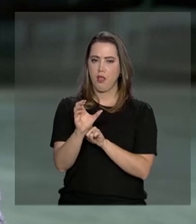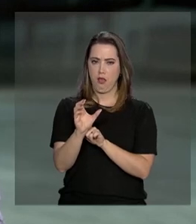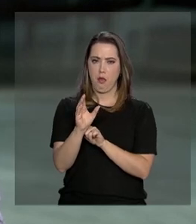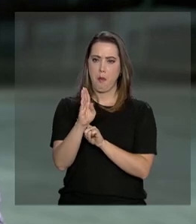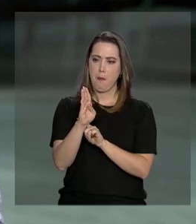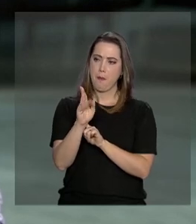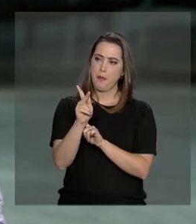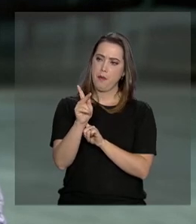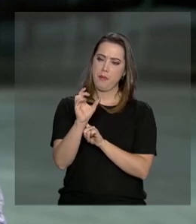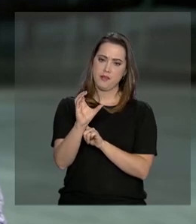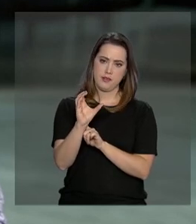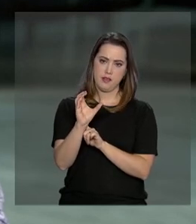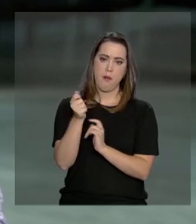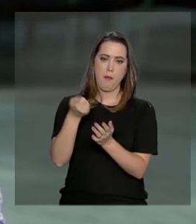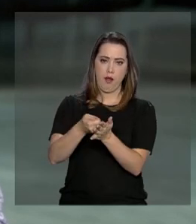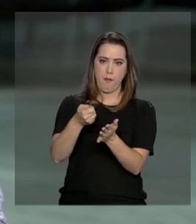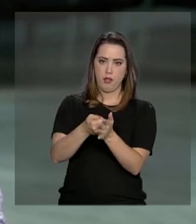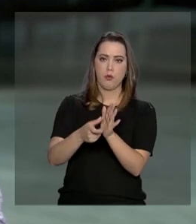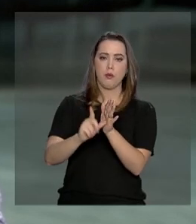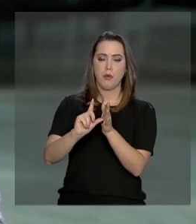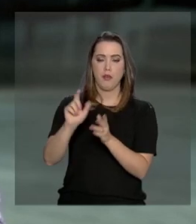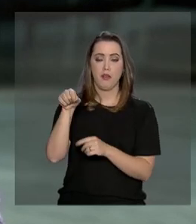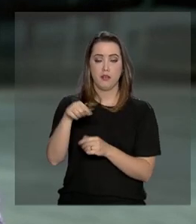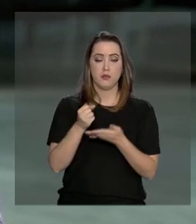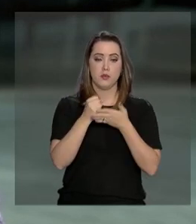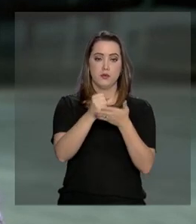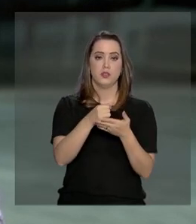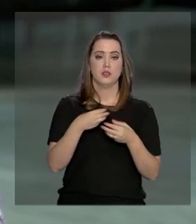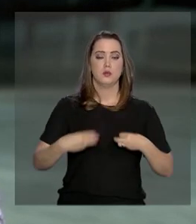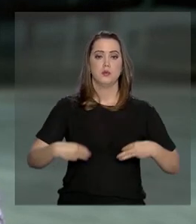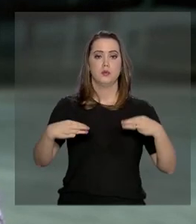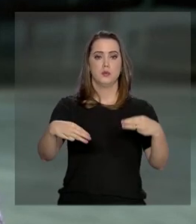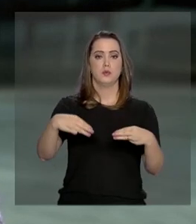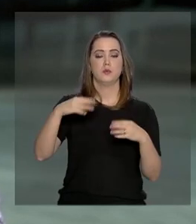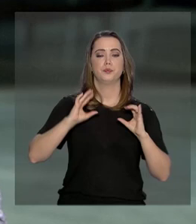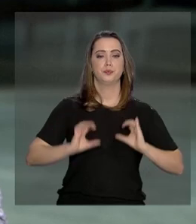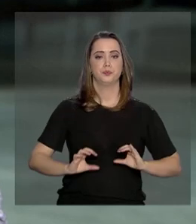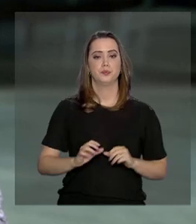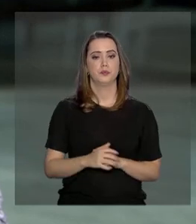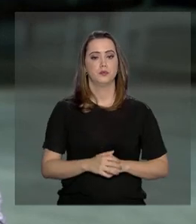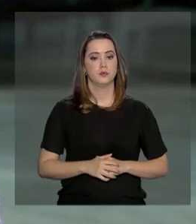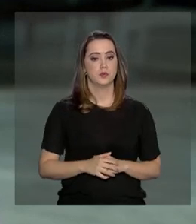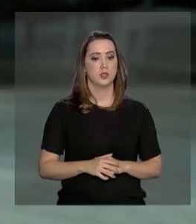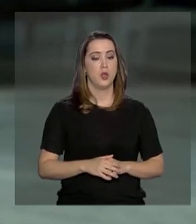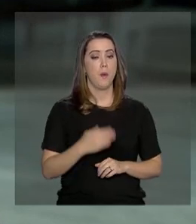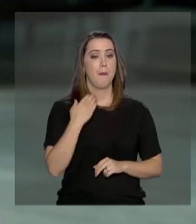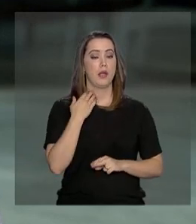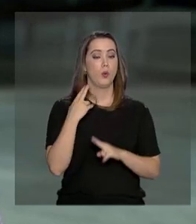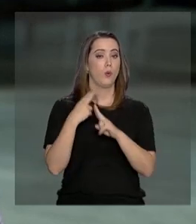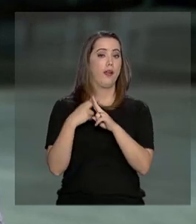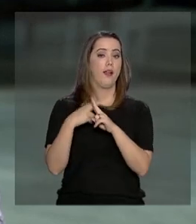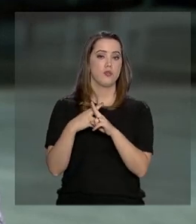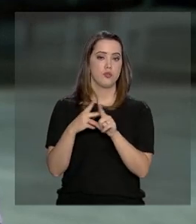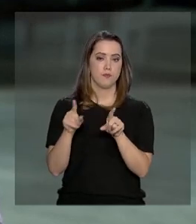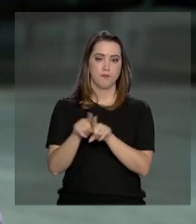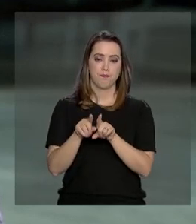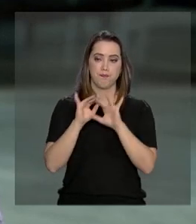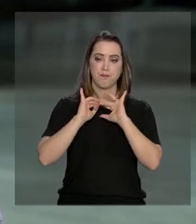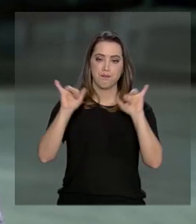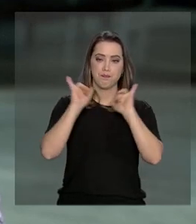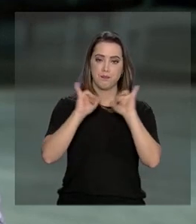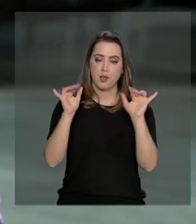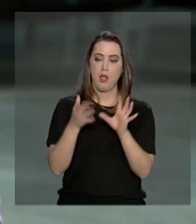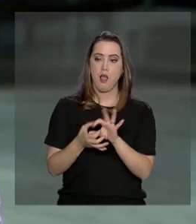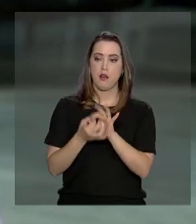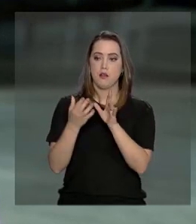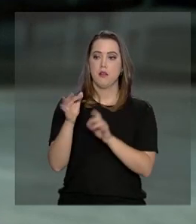benefício assistencial financeiro disponibilizado pelo Ministério do Desenvolvimento Social. E a Caixa Econômica Federal anunciou a